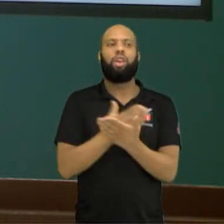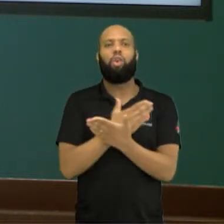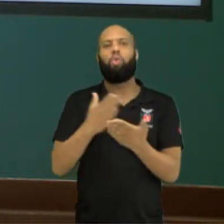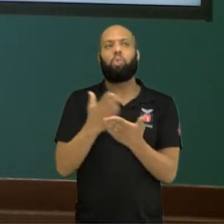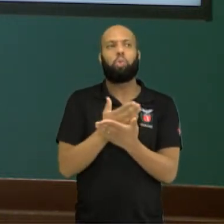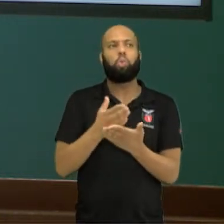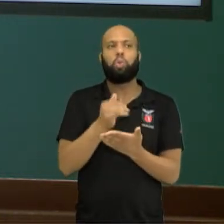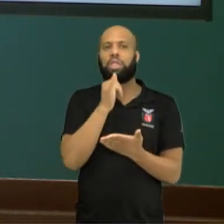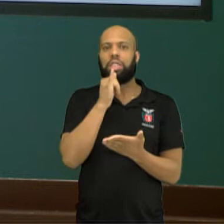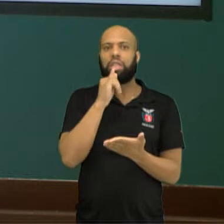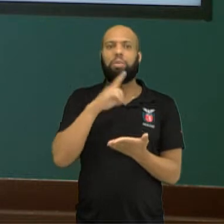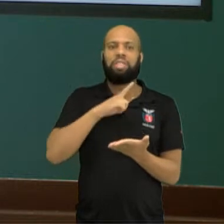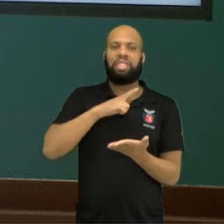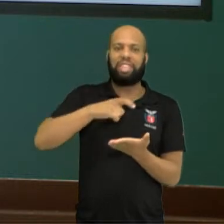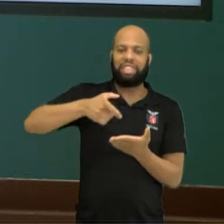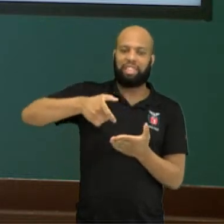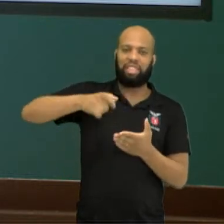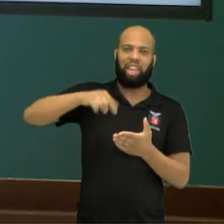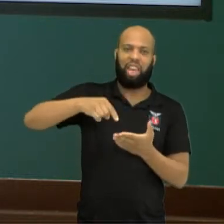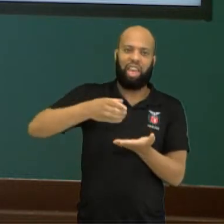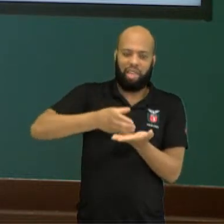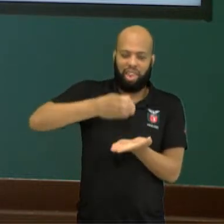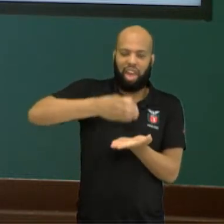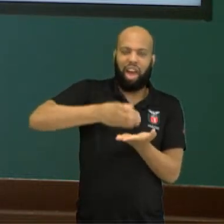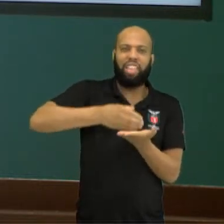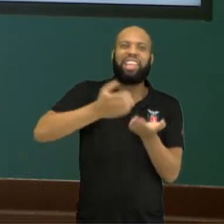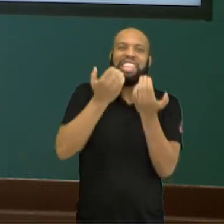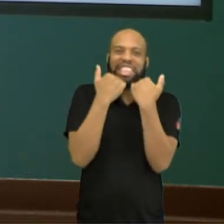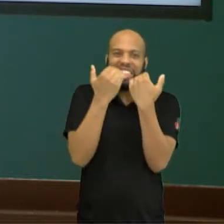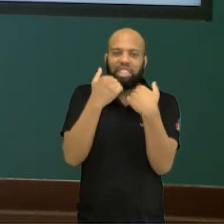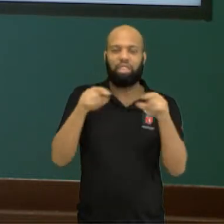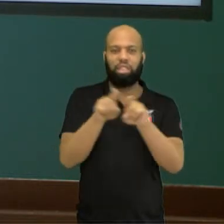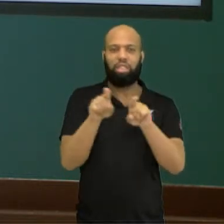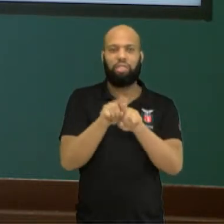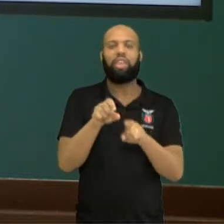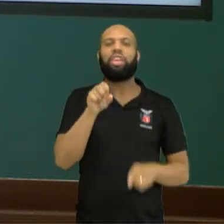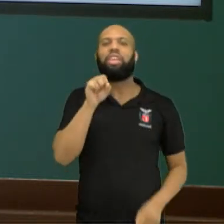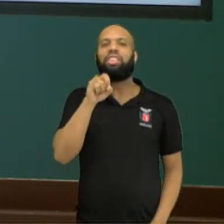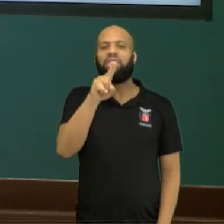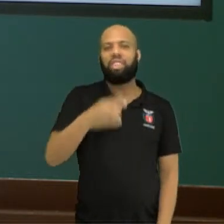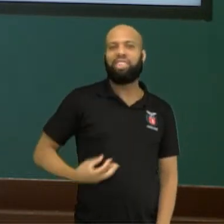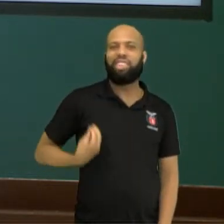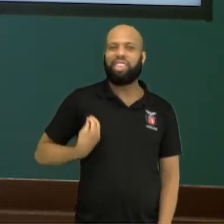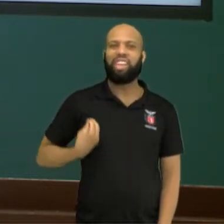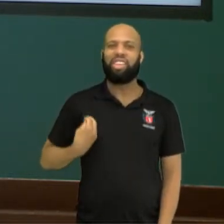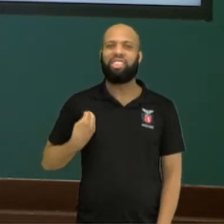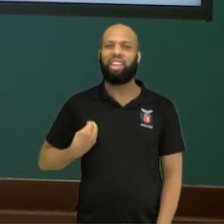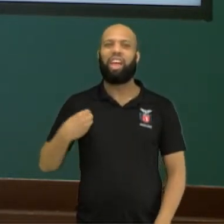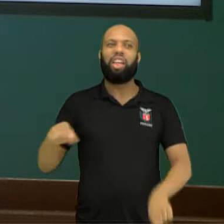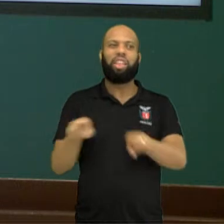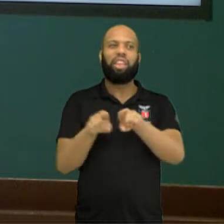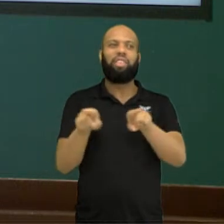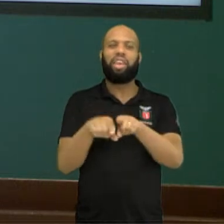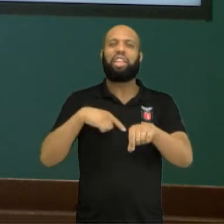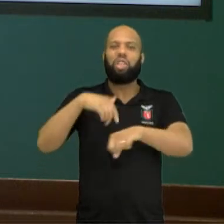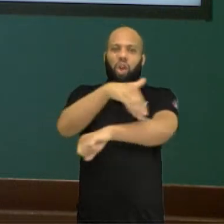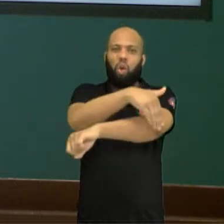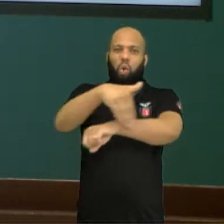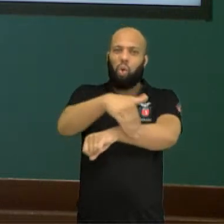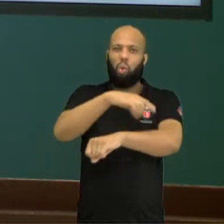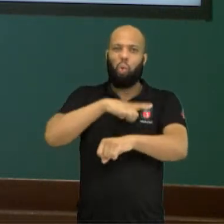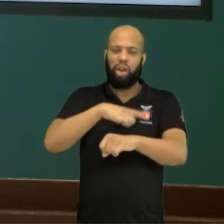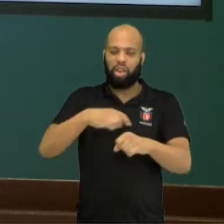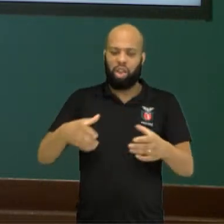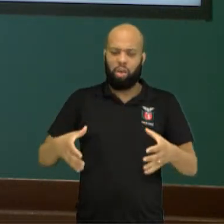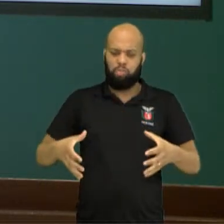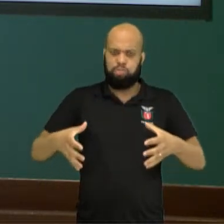um milho verde, alguma coisa assim, é um formato cilíndrico. Quando a gente está indo na estrada, a gente vê aqueles grandes silos onde guarda